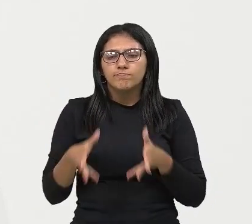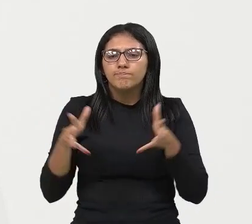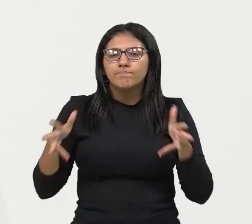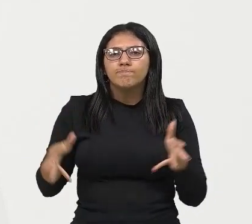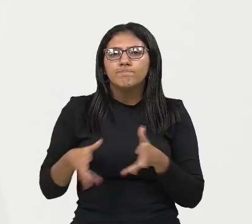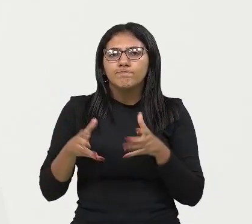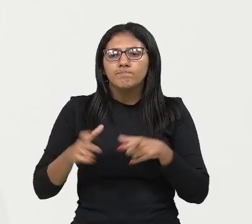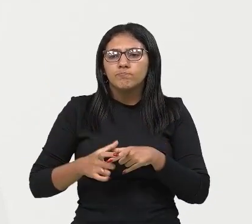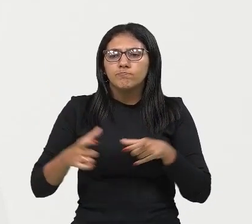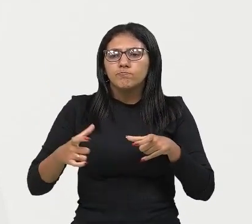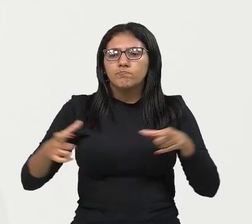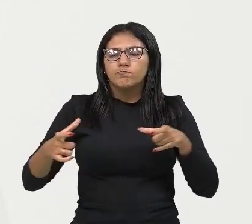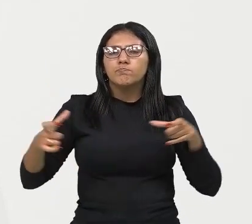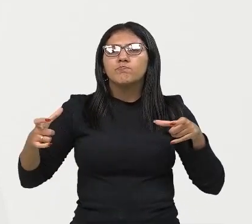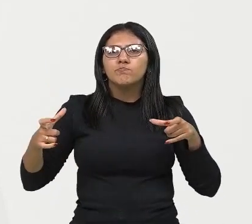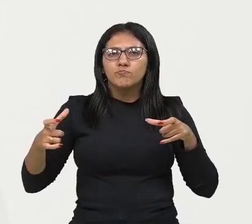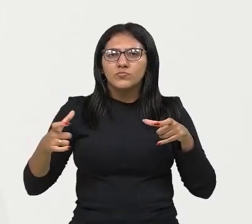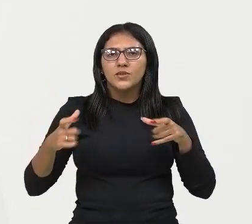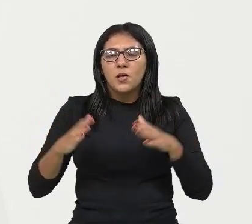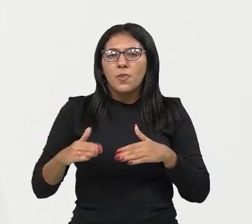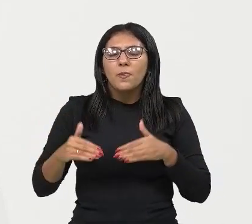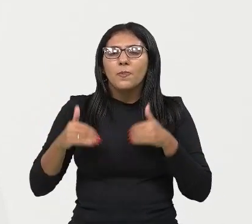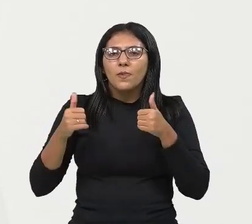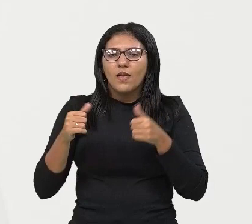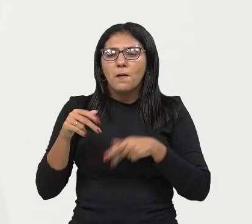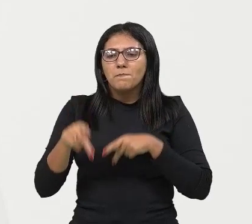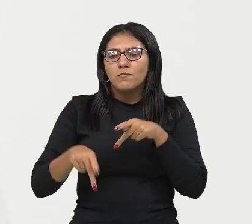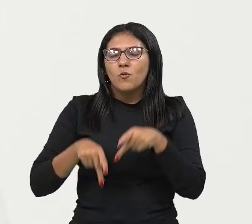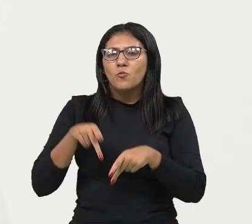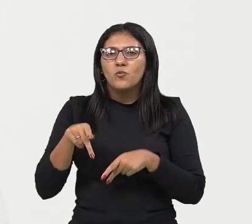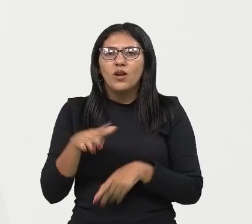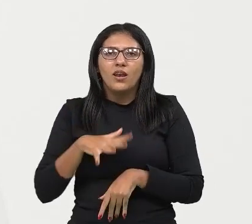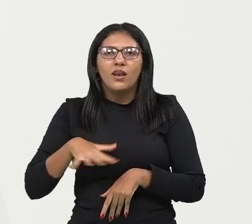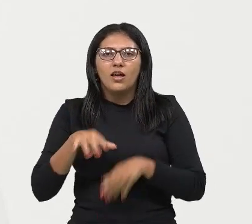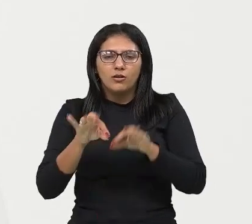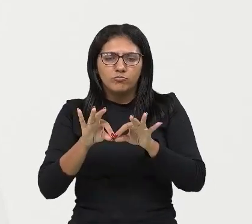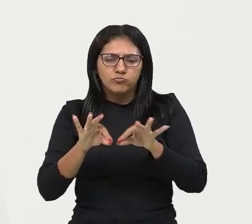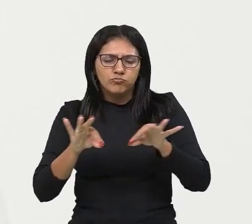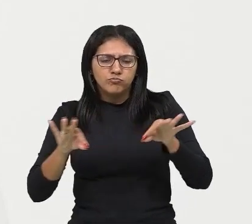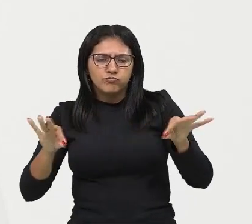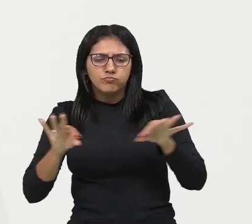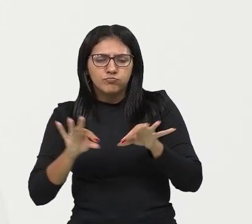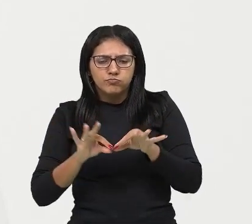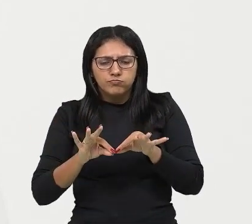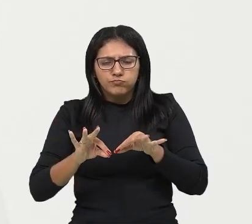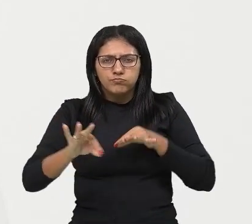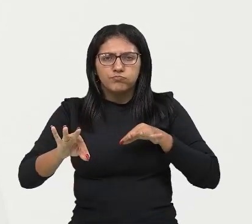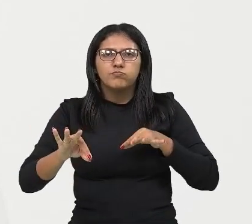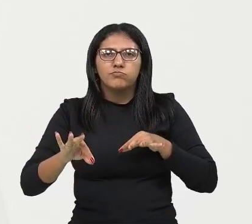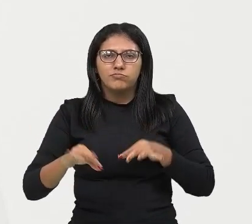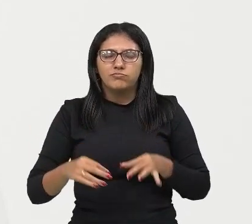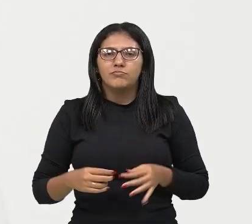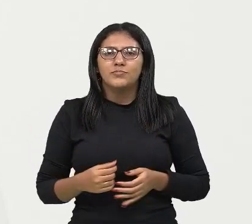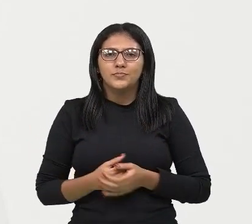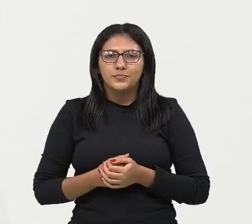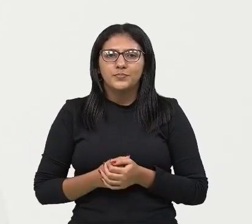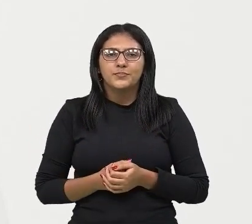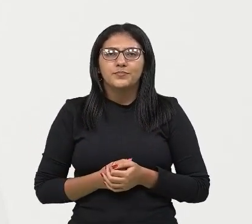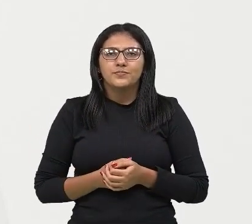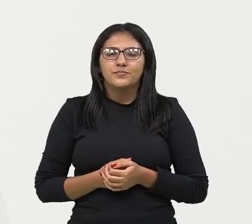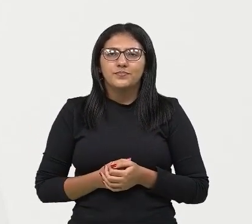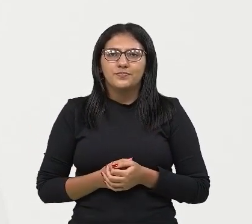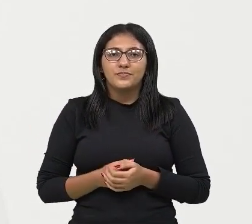a ampliar cada vez mais o território brasileiro, tá certo, gente? Isso foi